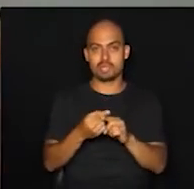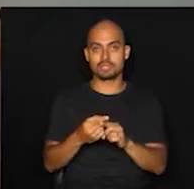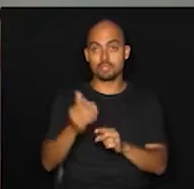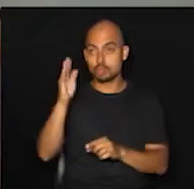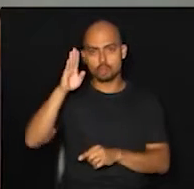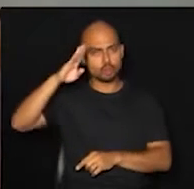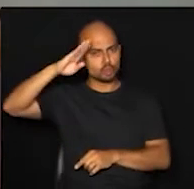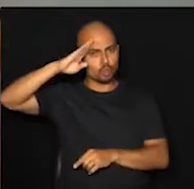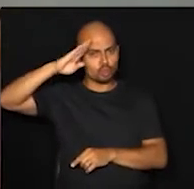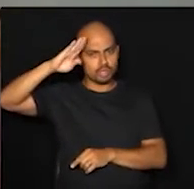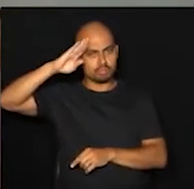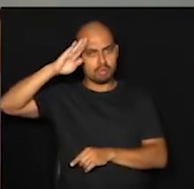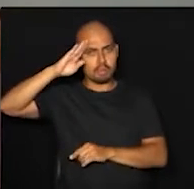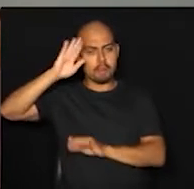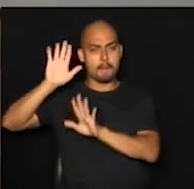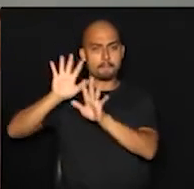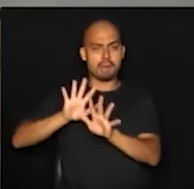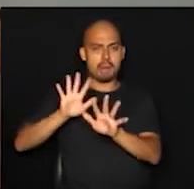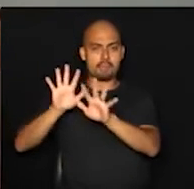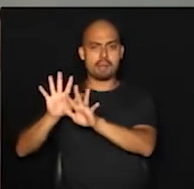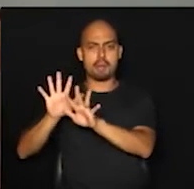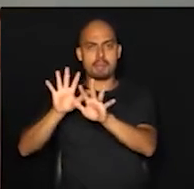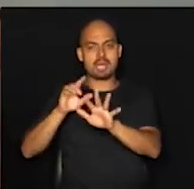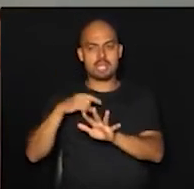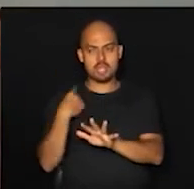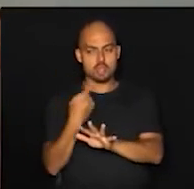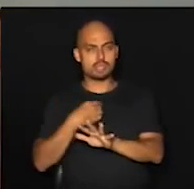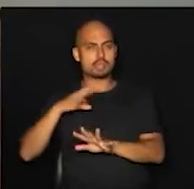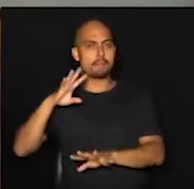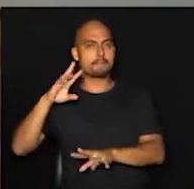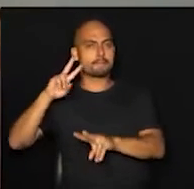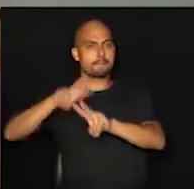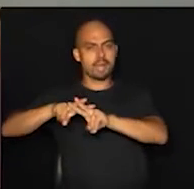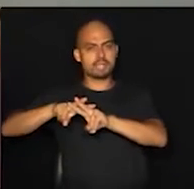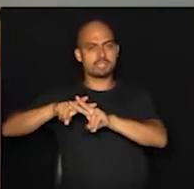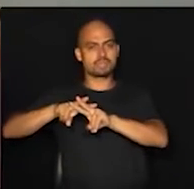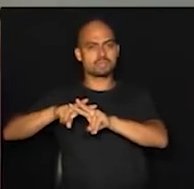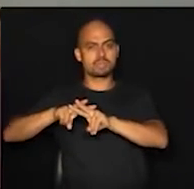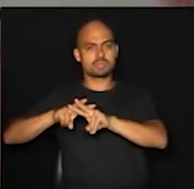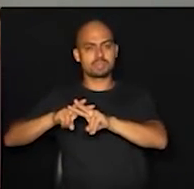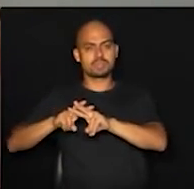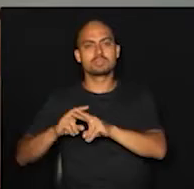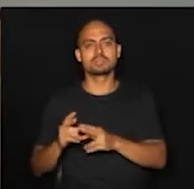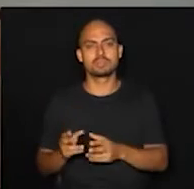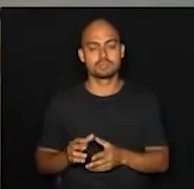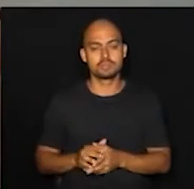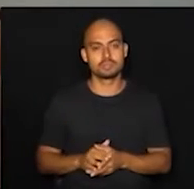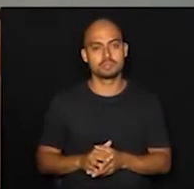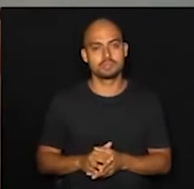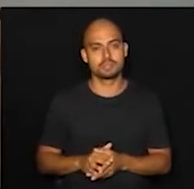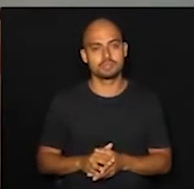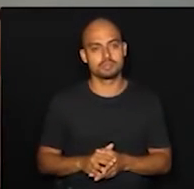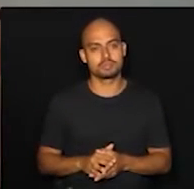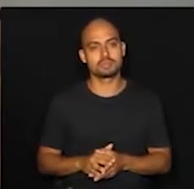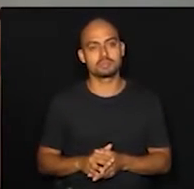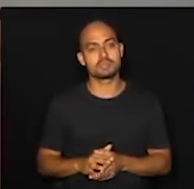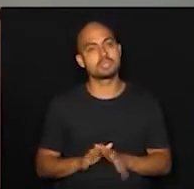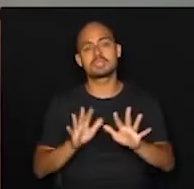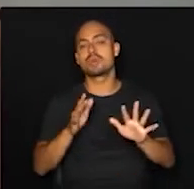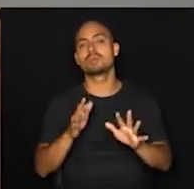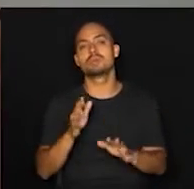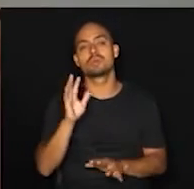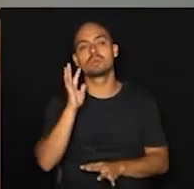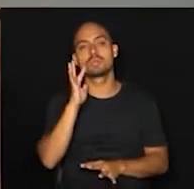disseram que eles eram presos domiciliares no palácio, no centro do Rio. E ninguém podia entrar e sair. E aí foi uma coisa